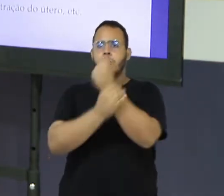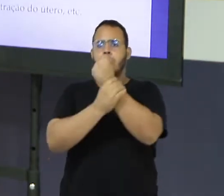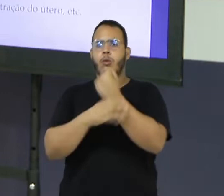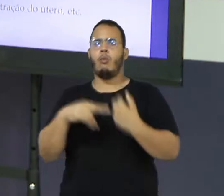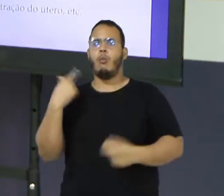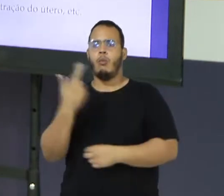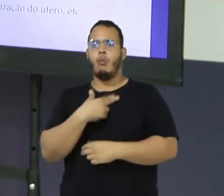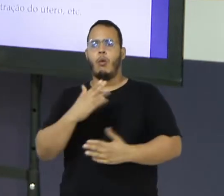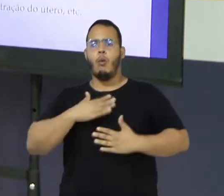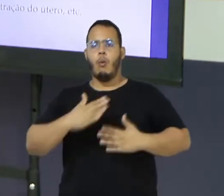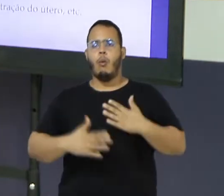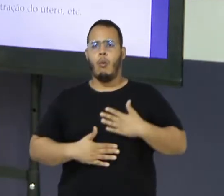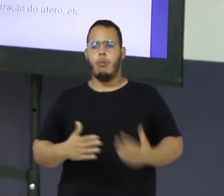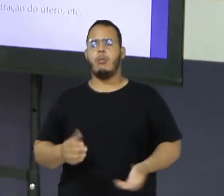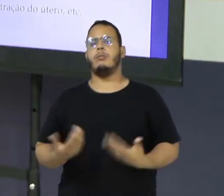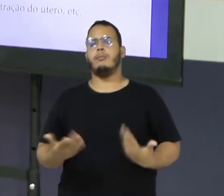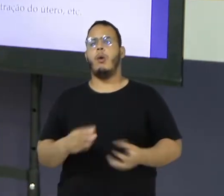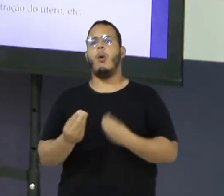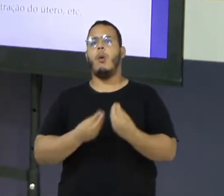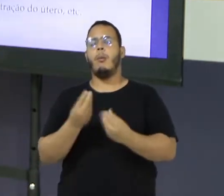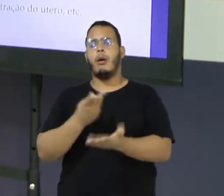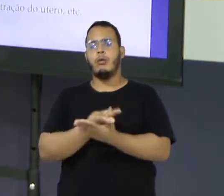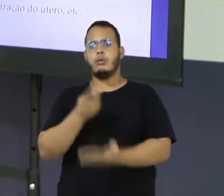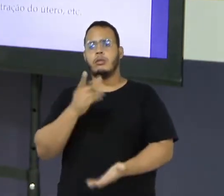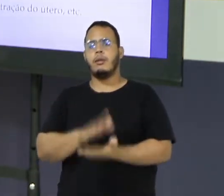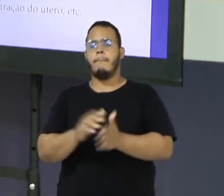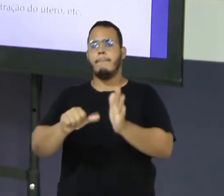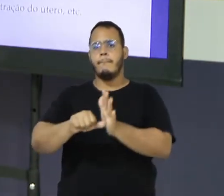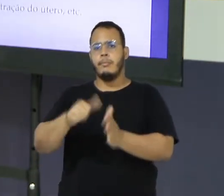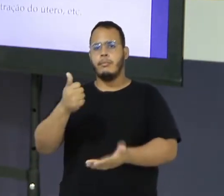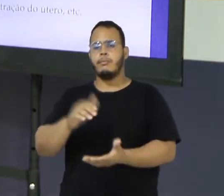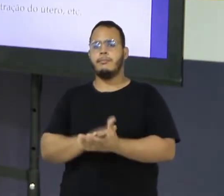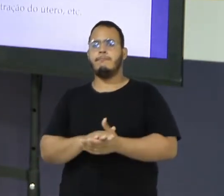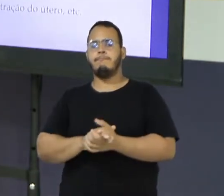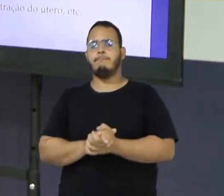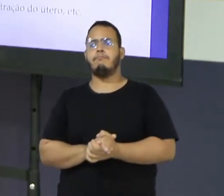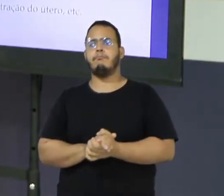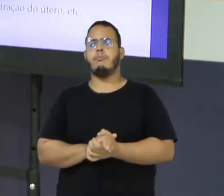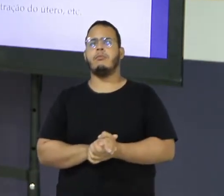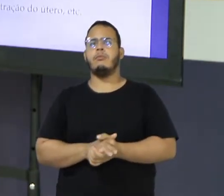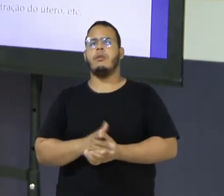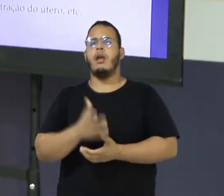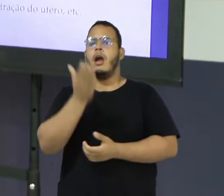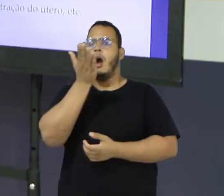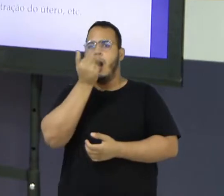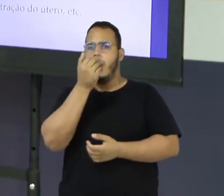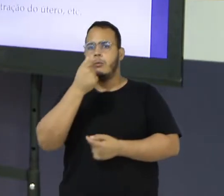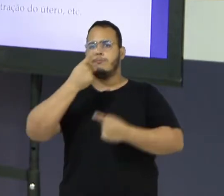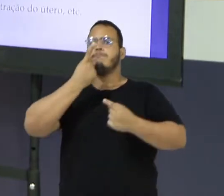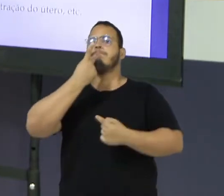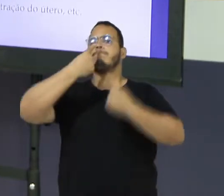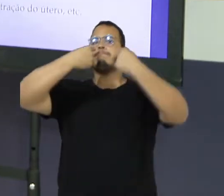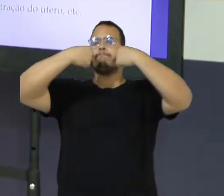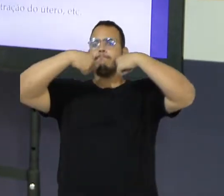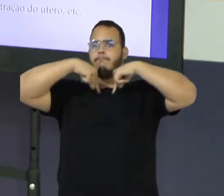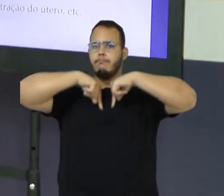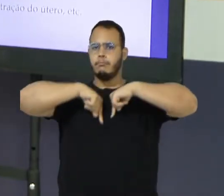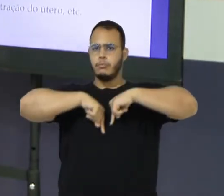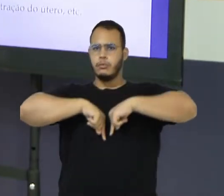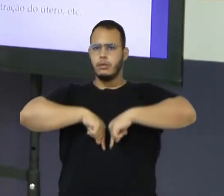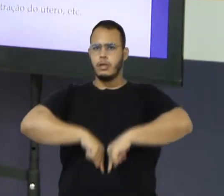de diversas formas. Quais são essas formas? Primeiro, ele é capaz de empurrar o alimento em todo o tubo digestório. Então, todo o